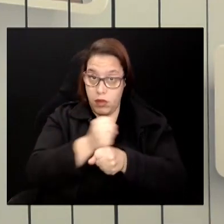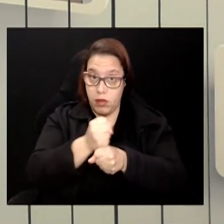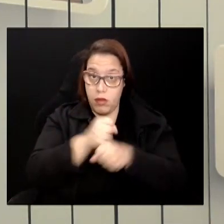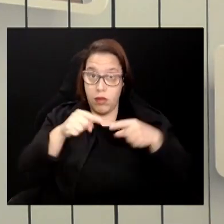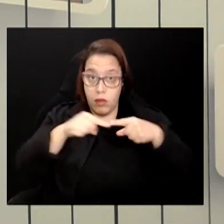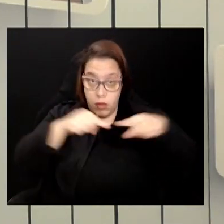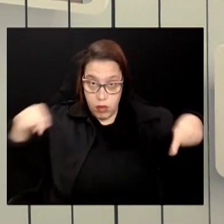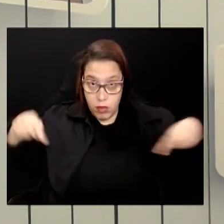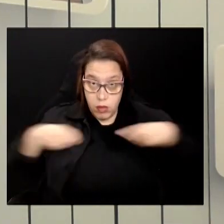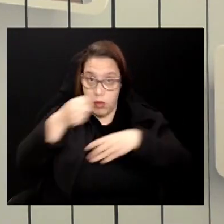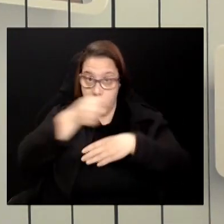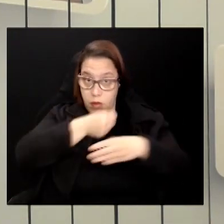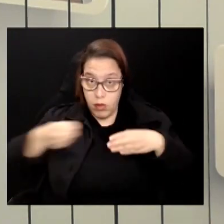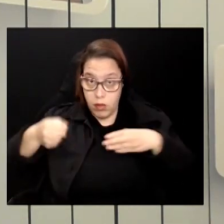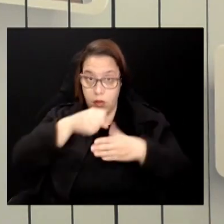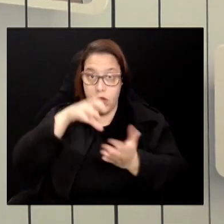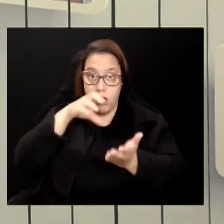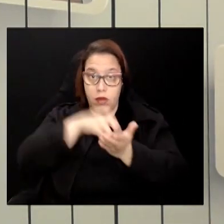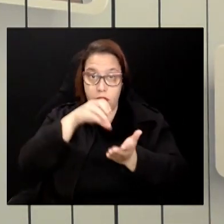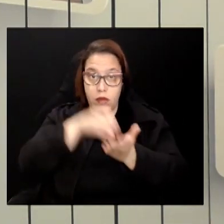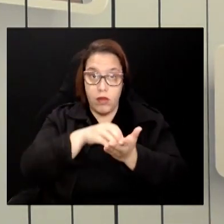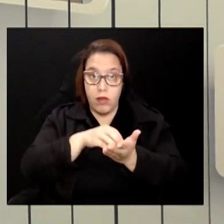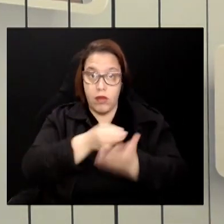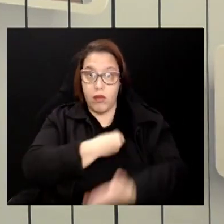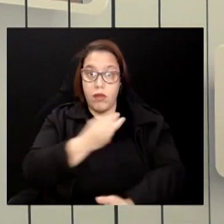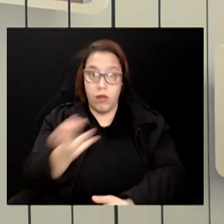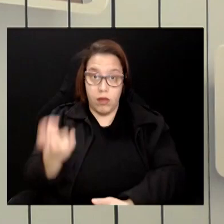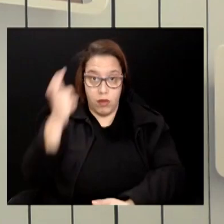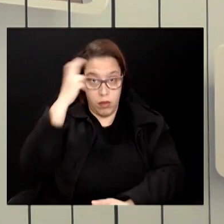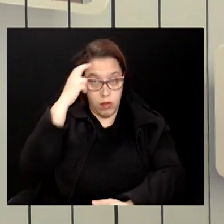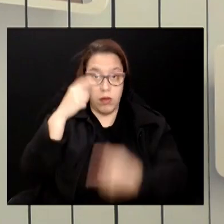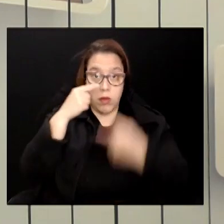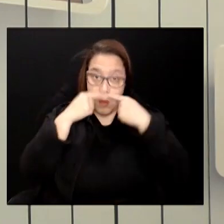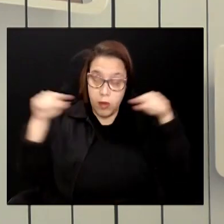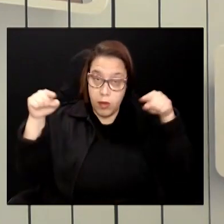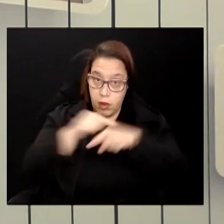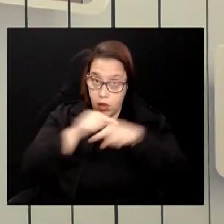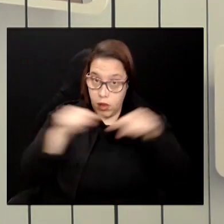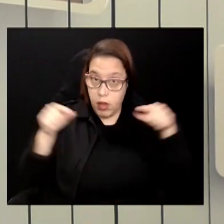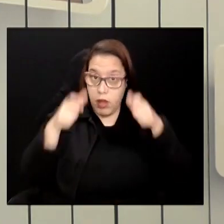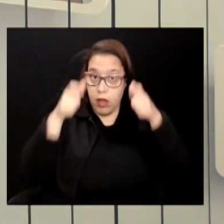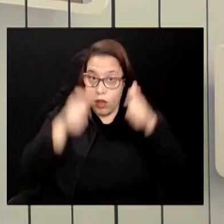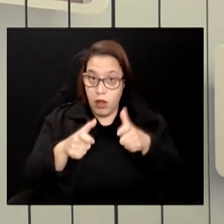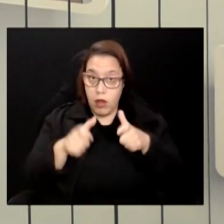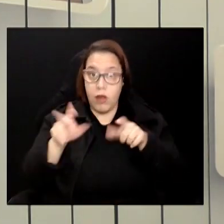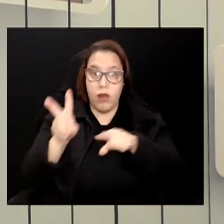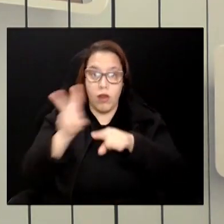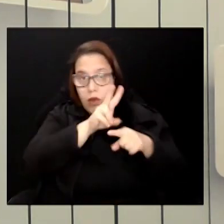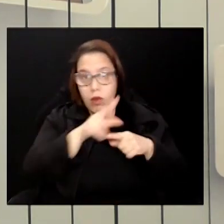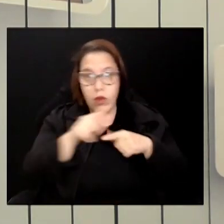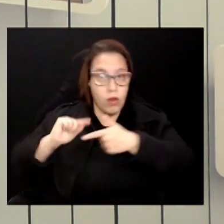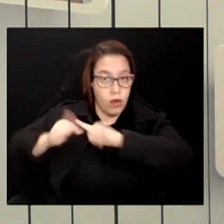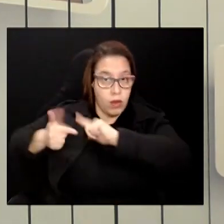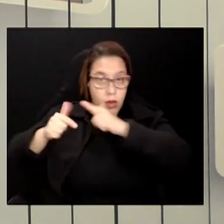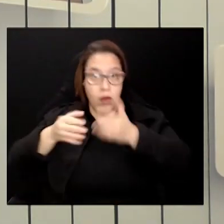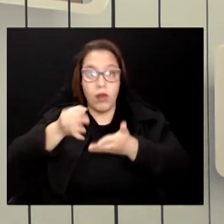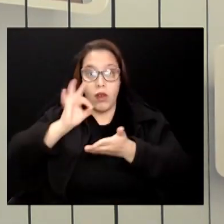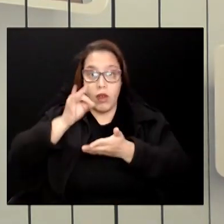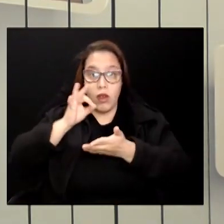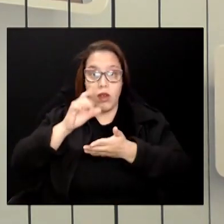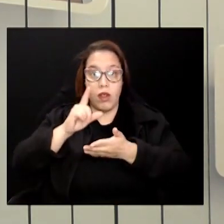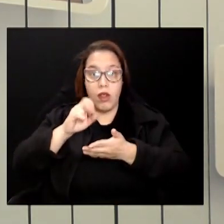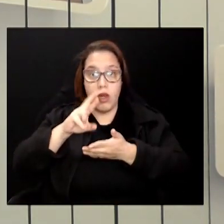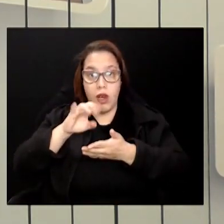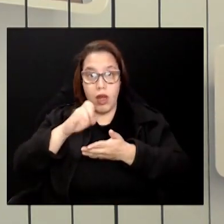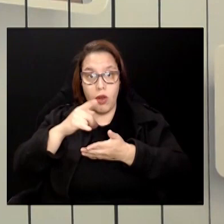gastronômico do Centro de Convivência Cultural Carlos Gomes, área que já abrigou o tradicional Café La Recoleta.